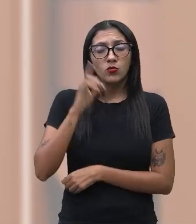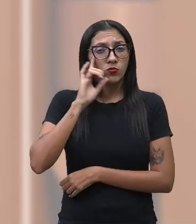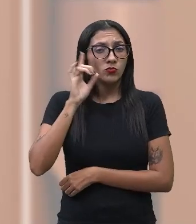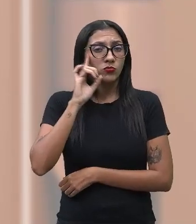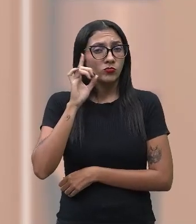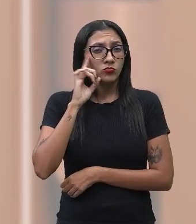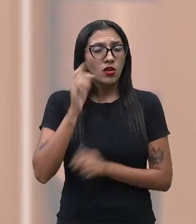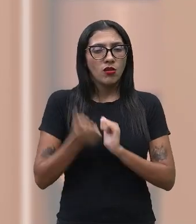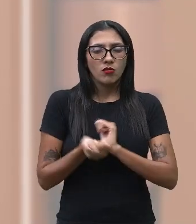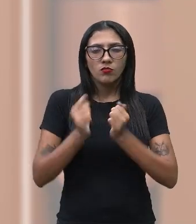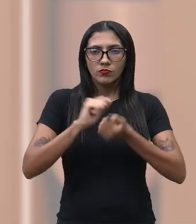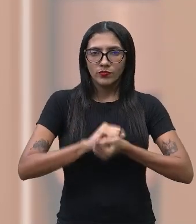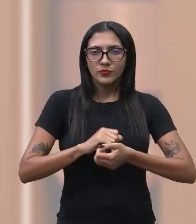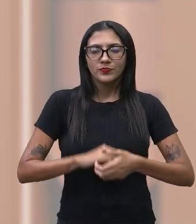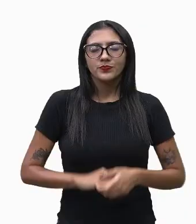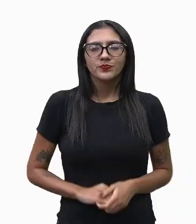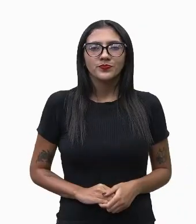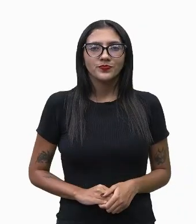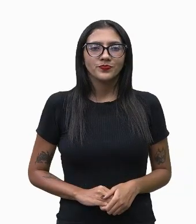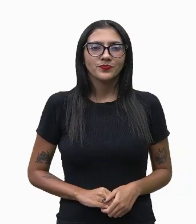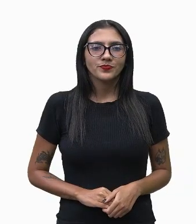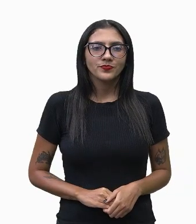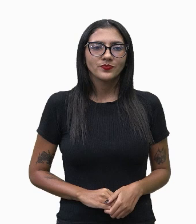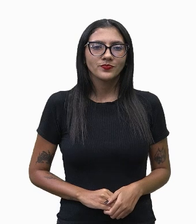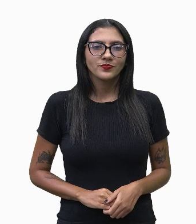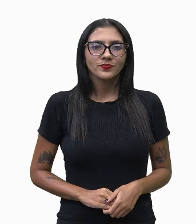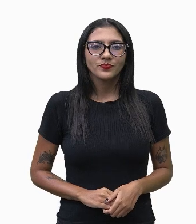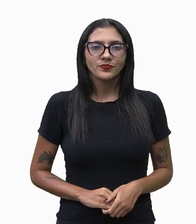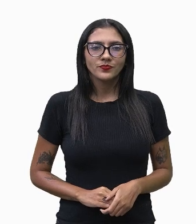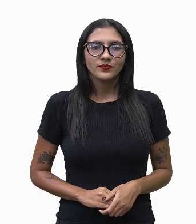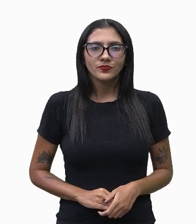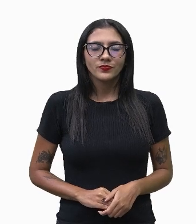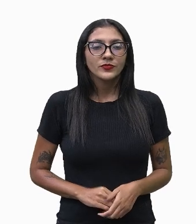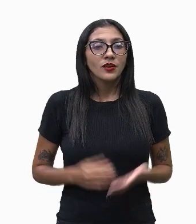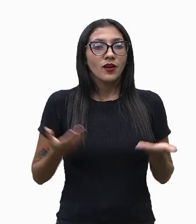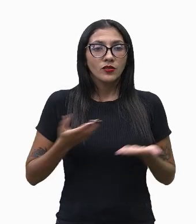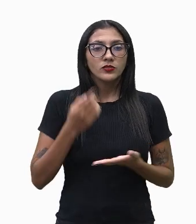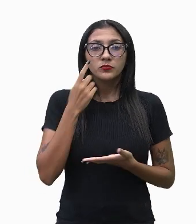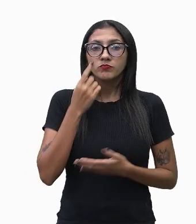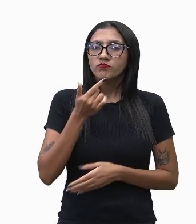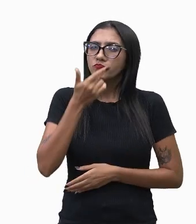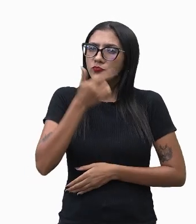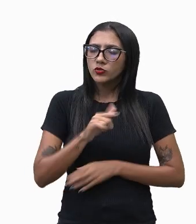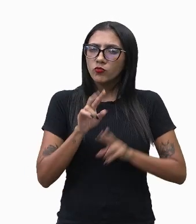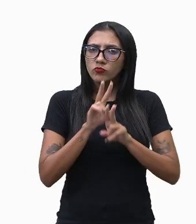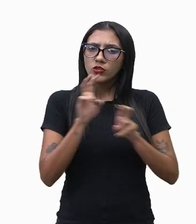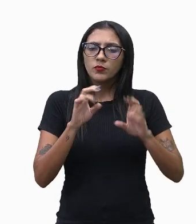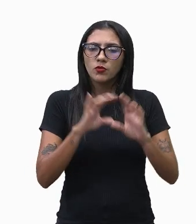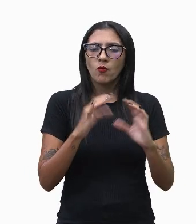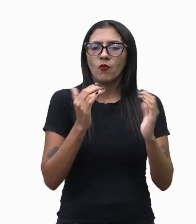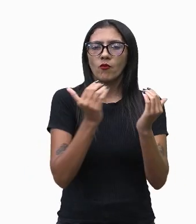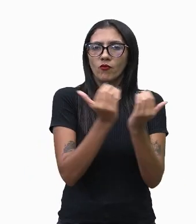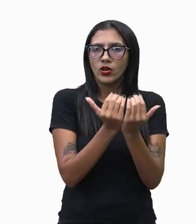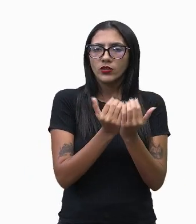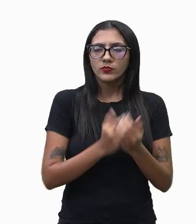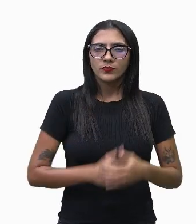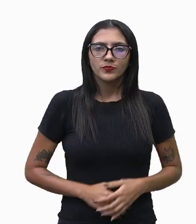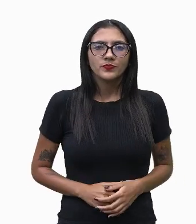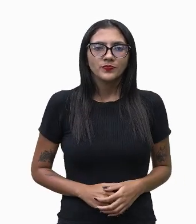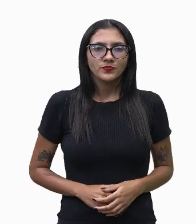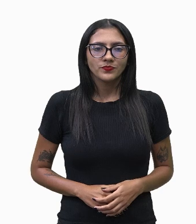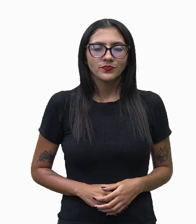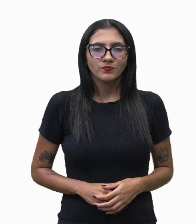E aí a gente volta falando sobre as conferências ambientais. E aí nós temos,